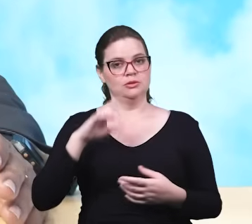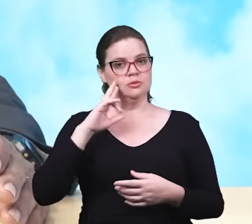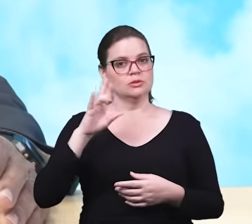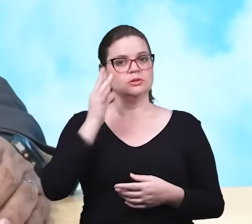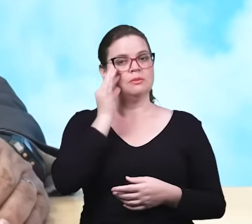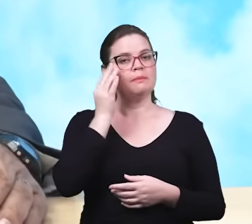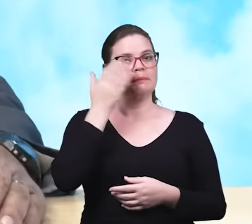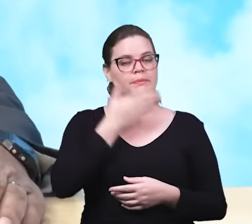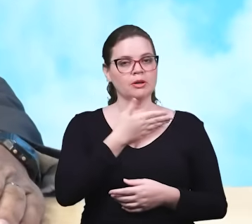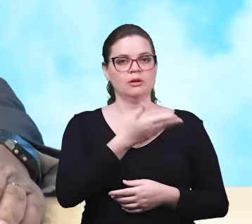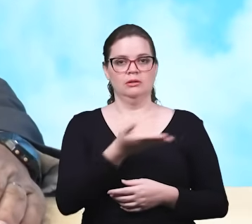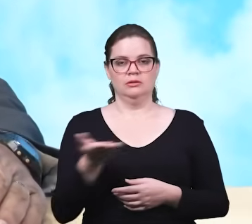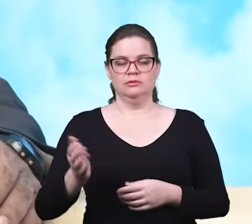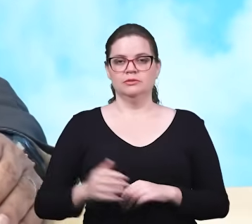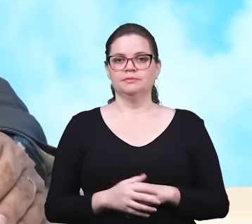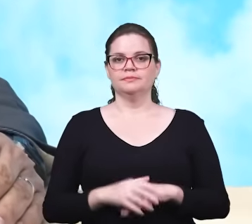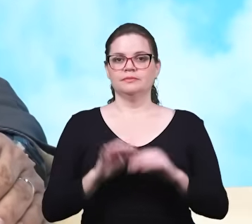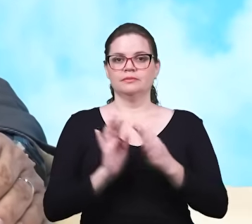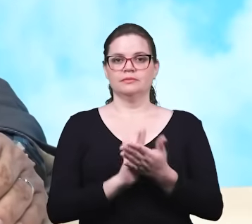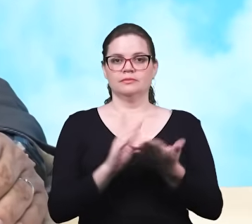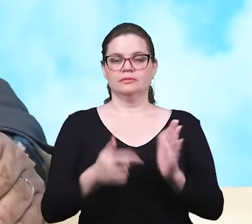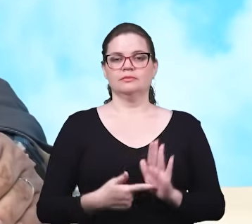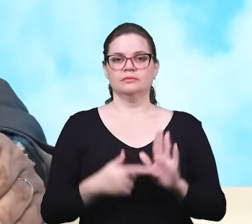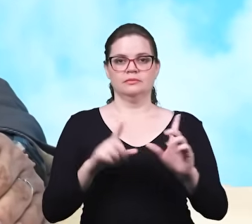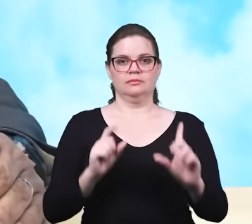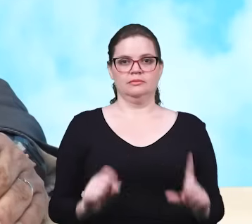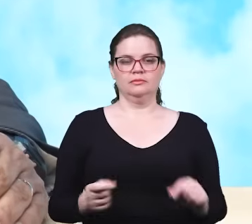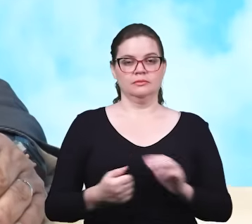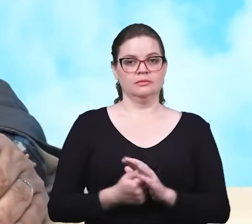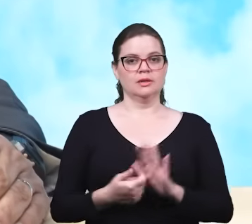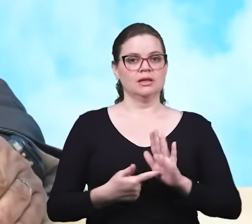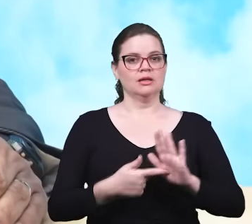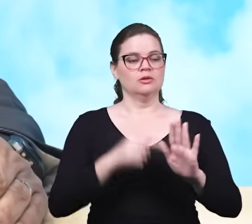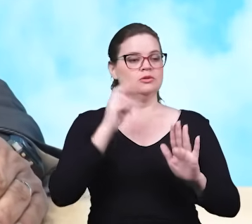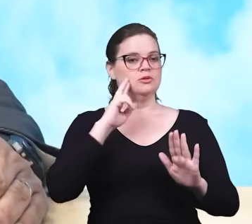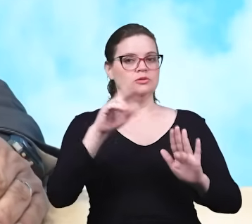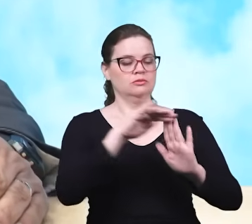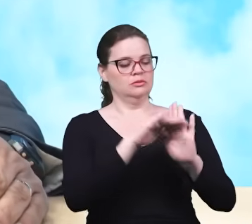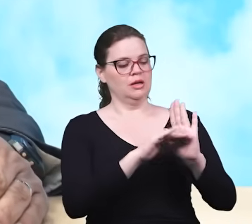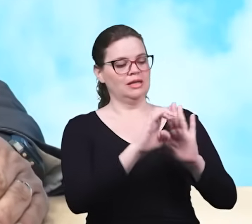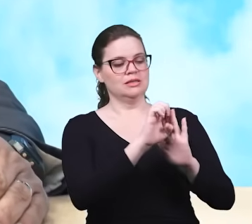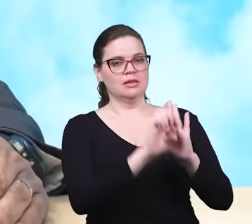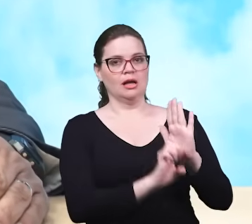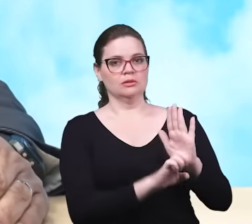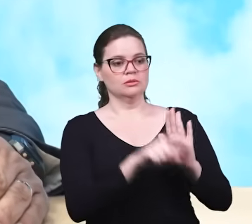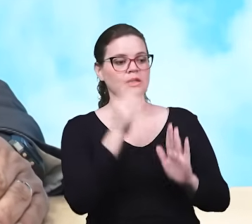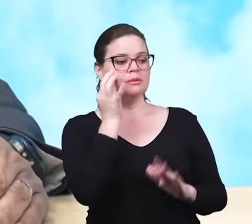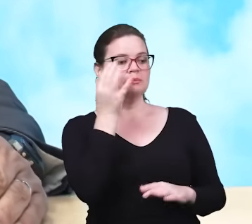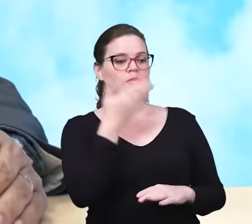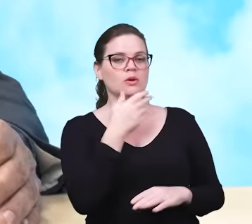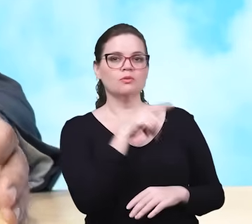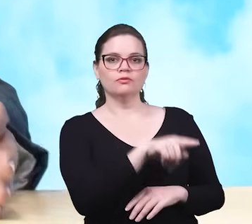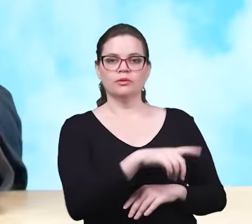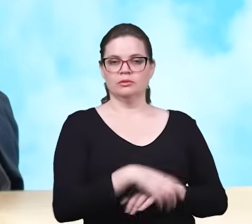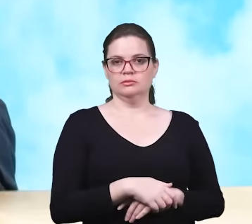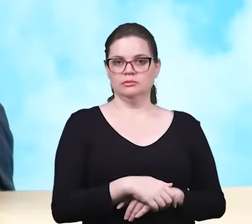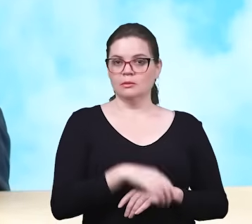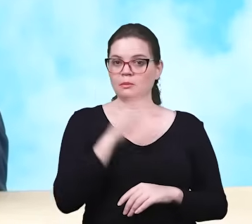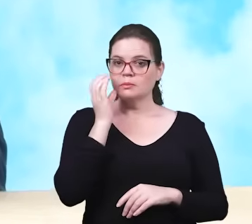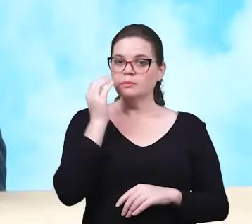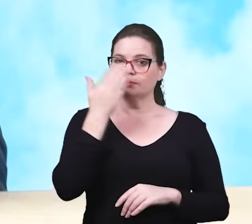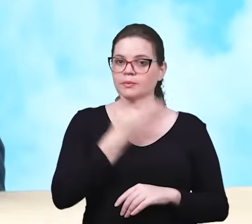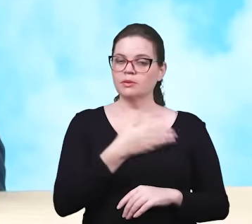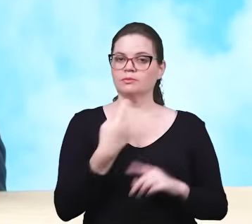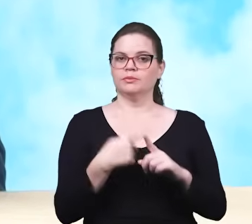eles. E a palavra mostra aqui que o Senhor deu estatutos, ordenações e ali os provou. Porque o clamor